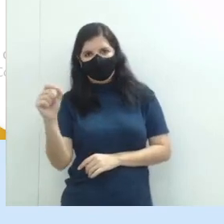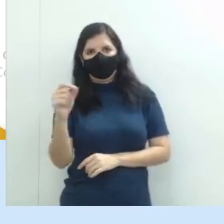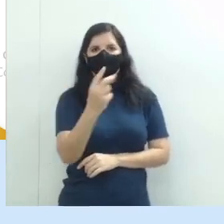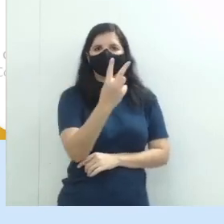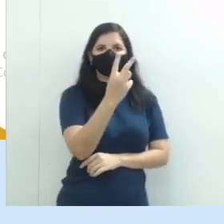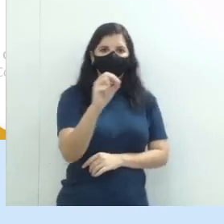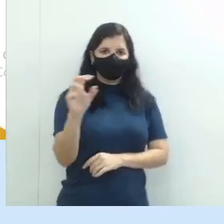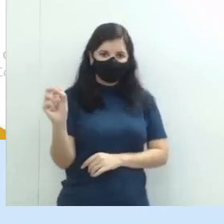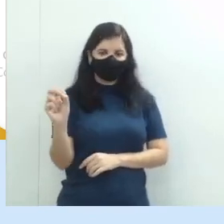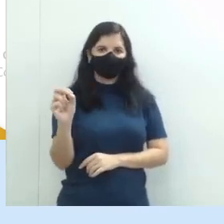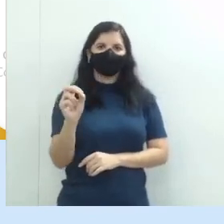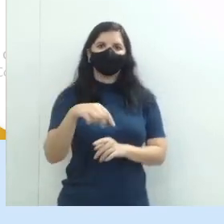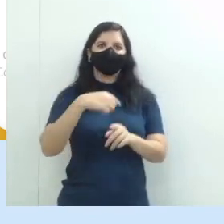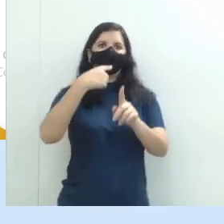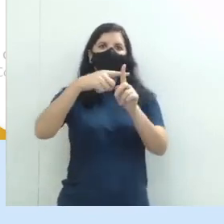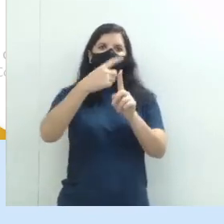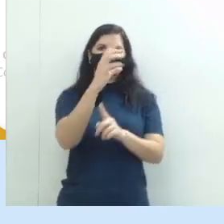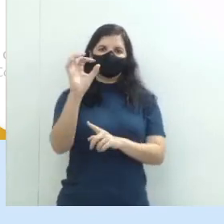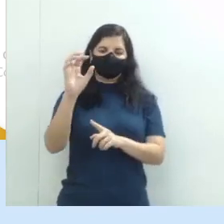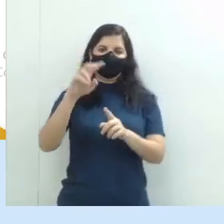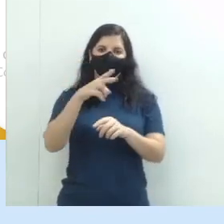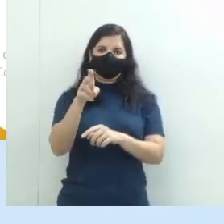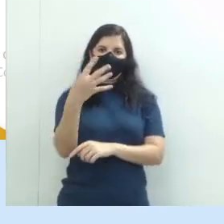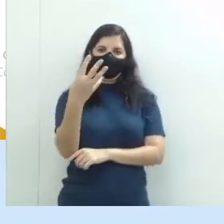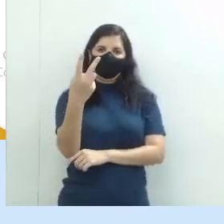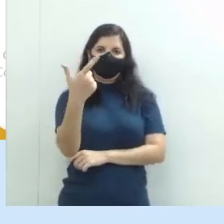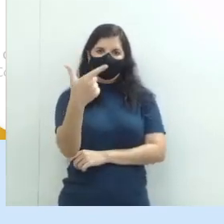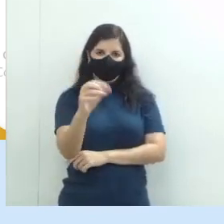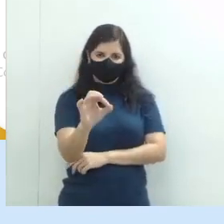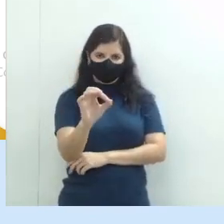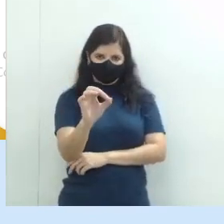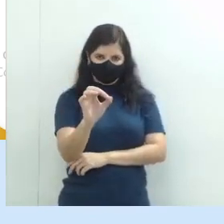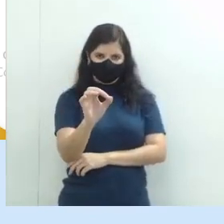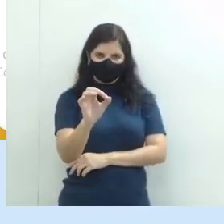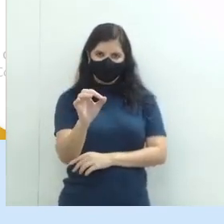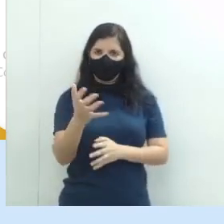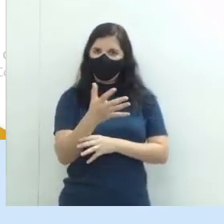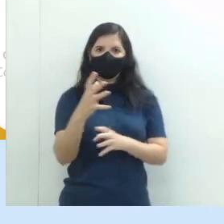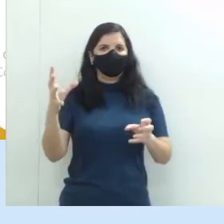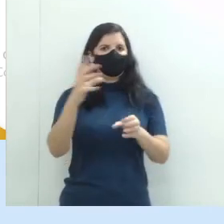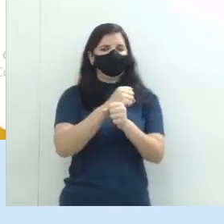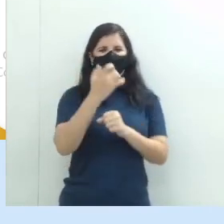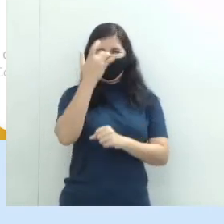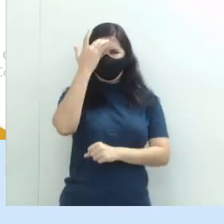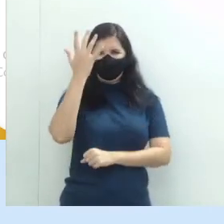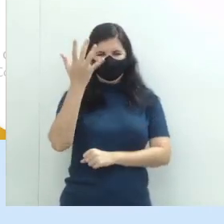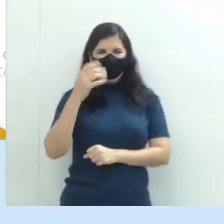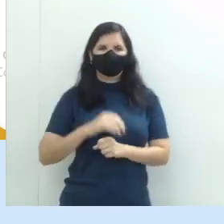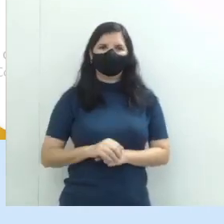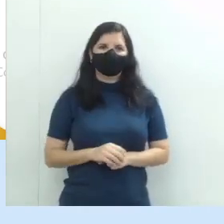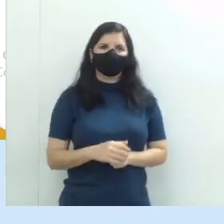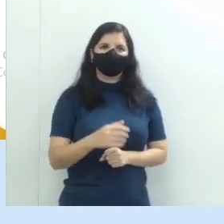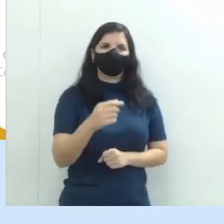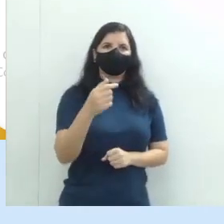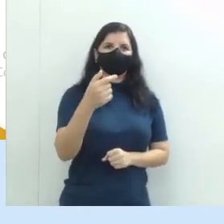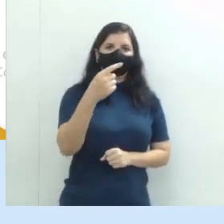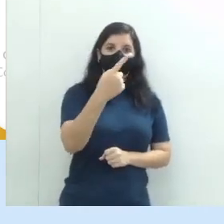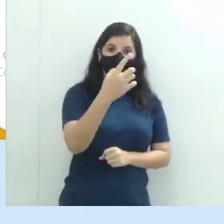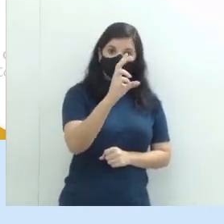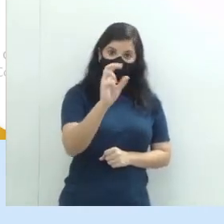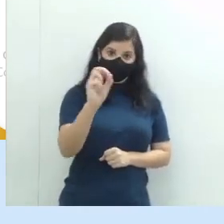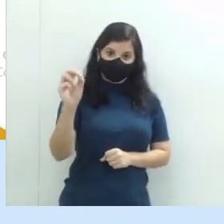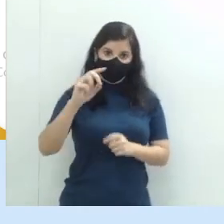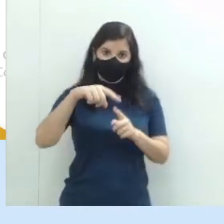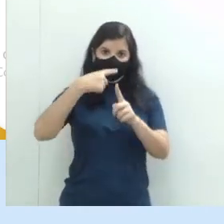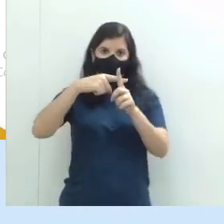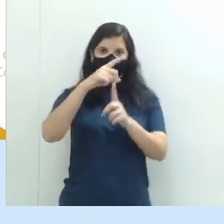encontrar 2p menos 200 mais 100 igual a 420. Agora só continha de padaria para resolver, ó. Menos 200 mais